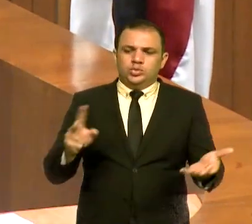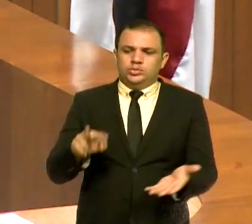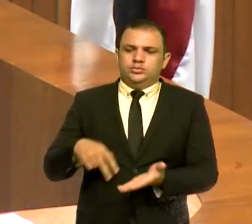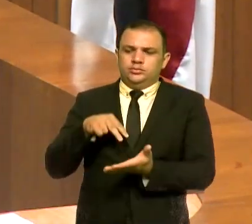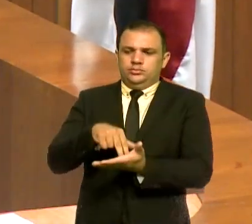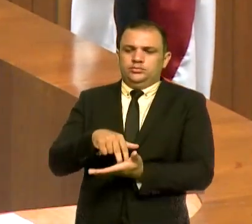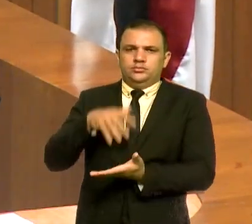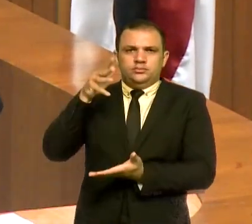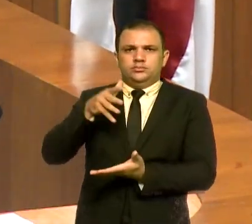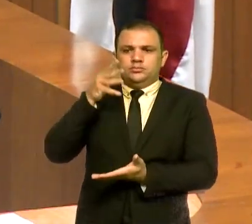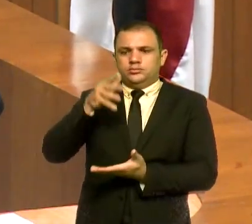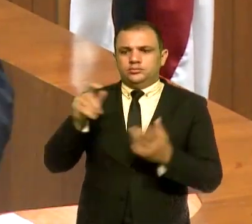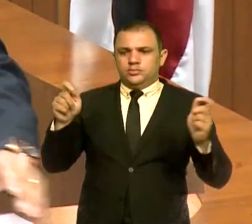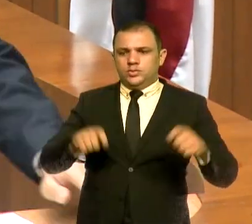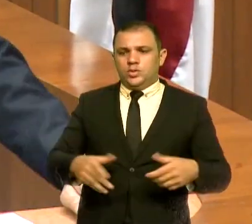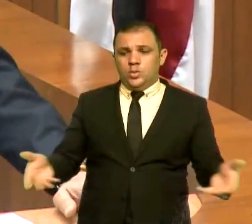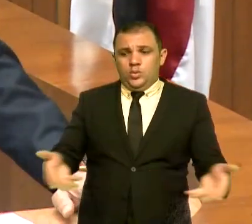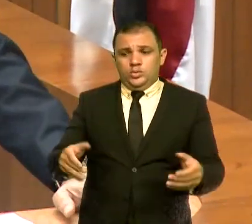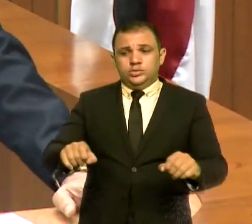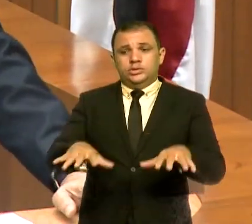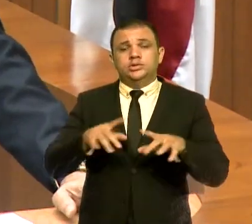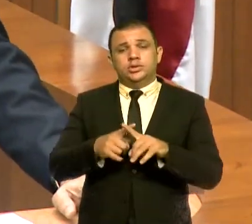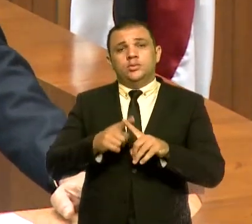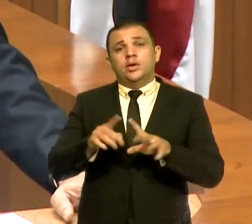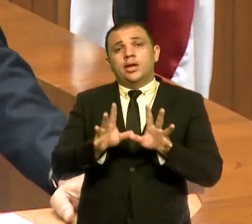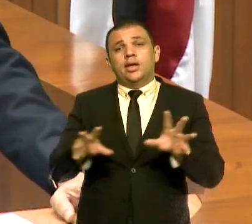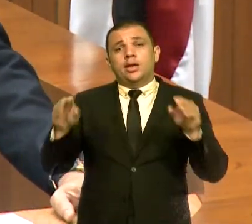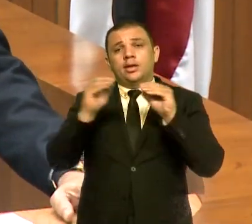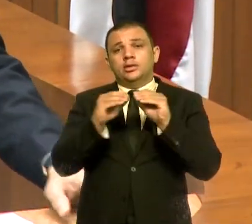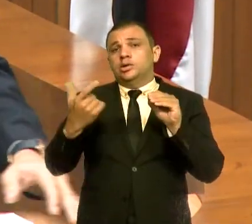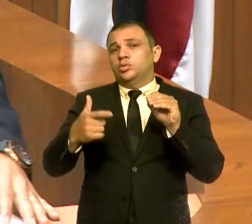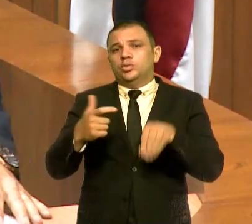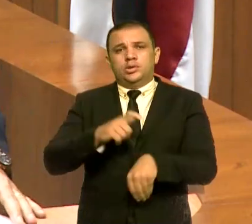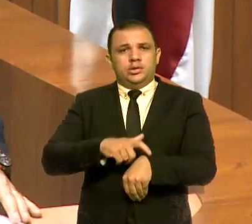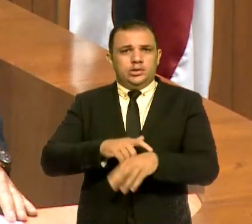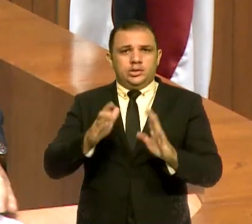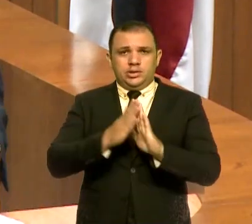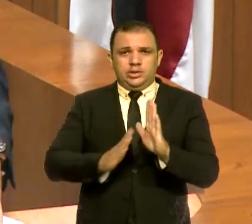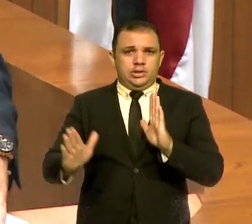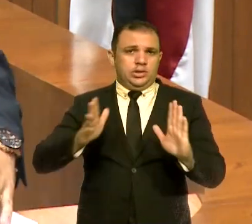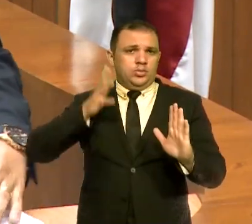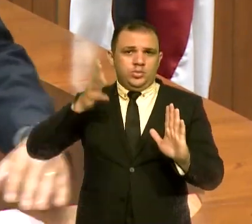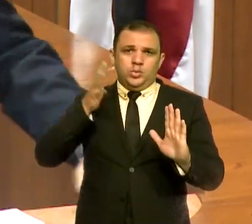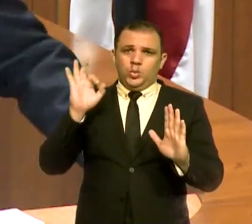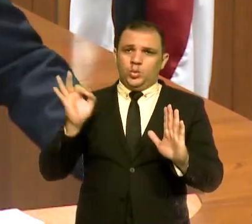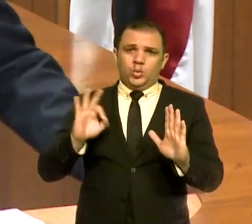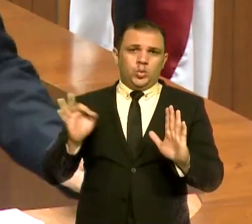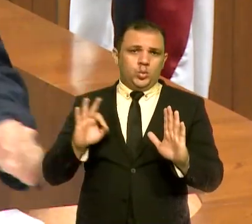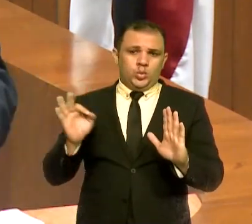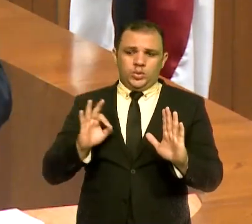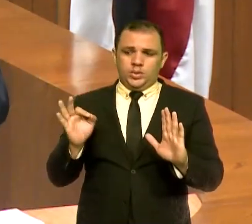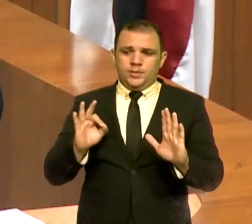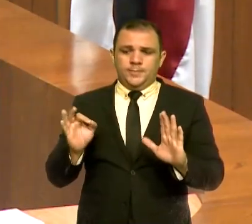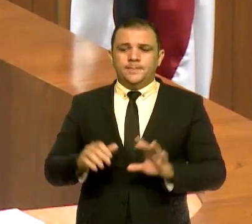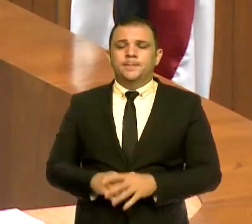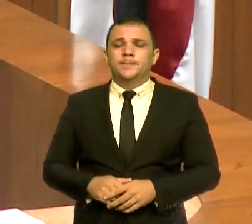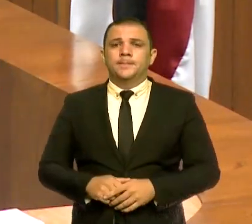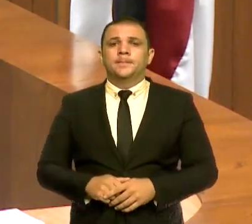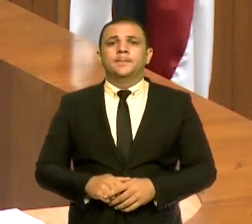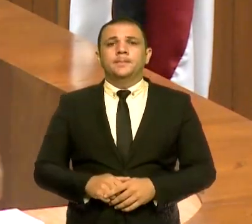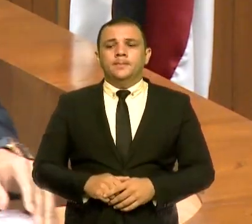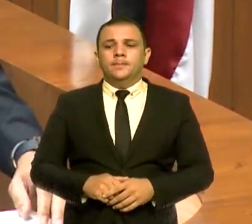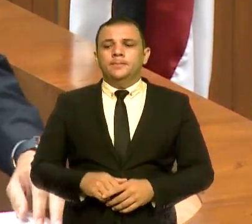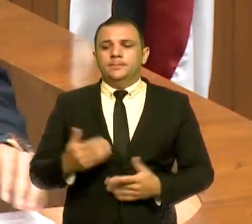discursarem na sessão de hoje, que seria uma sessão extraordinária e, portanto, sem direito a expediente e a grandes discursos. Então,